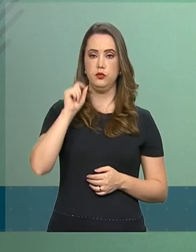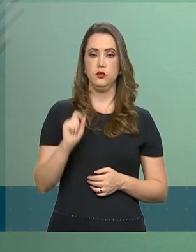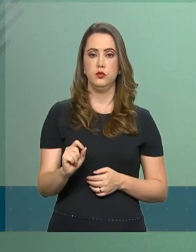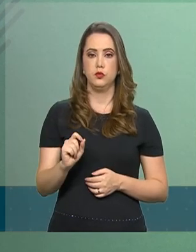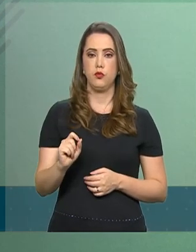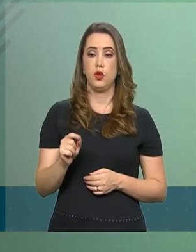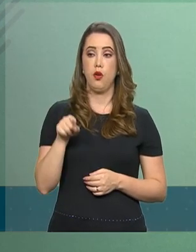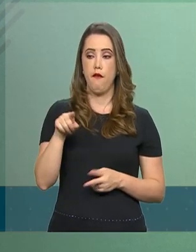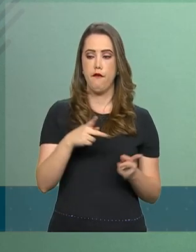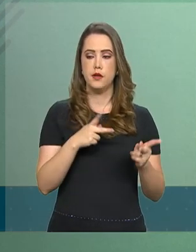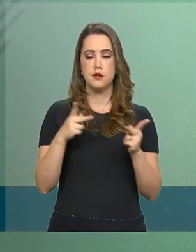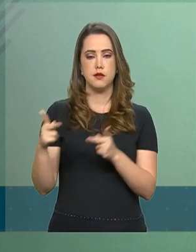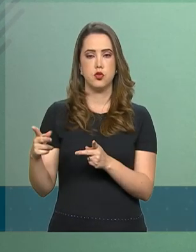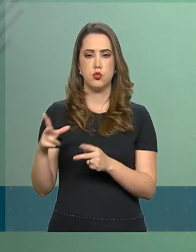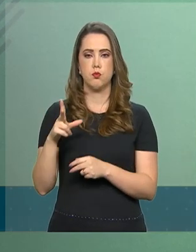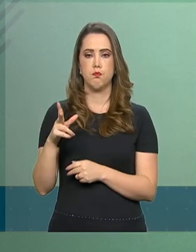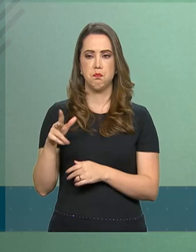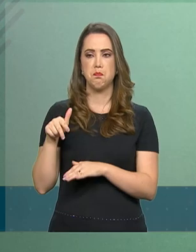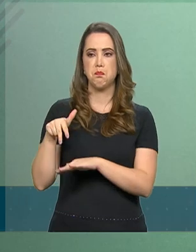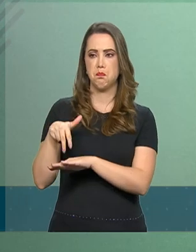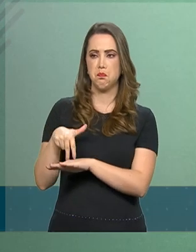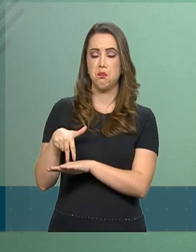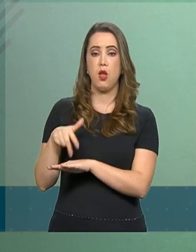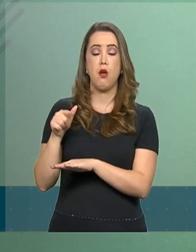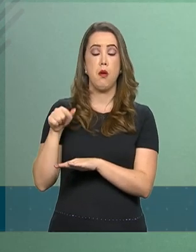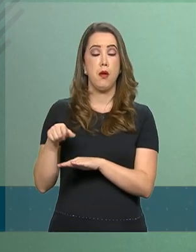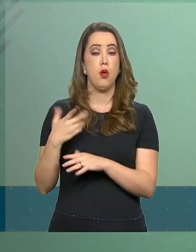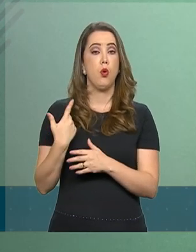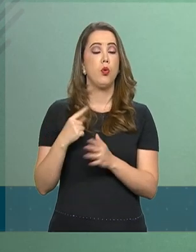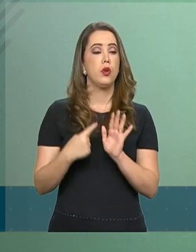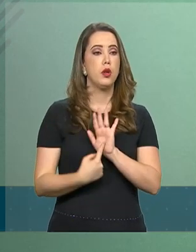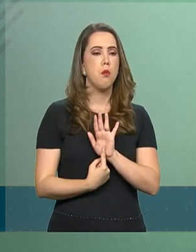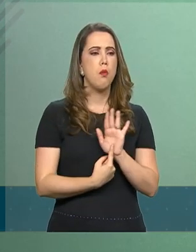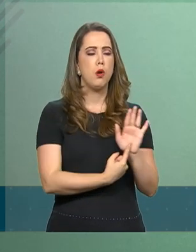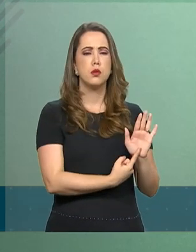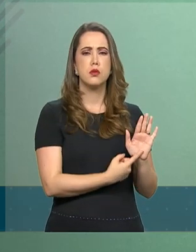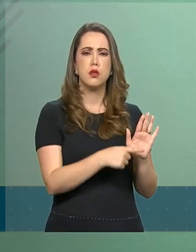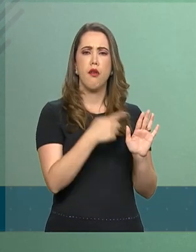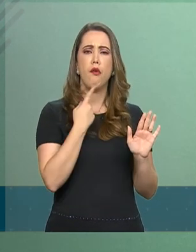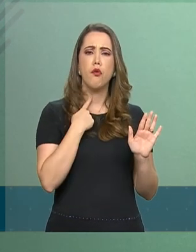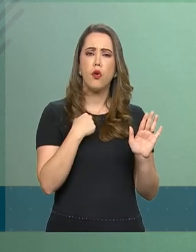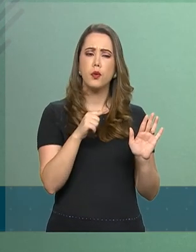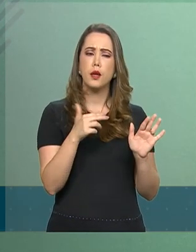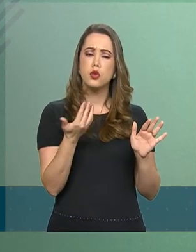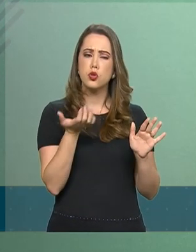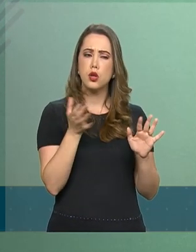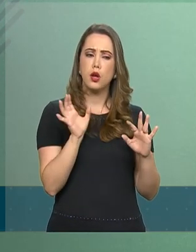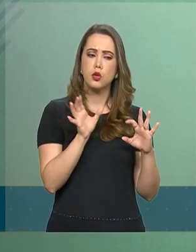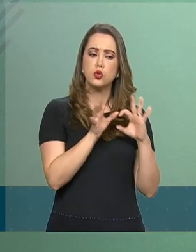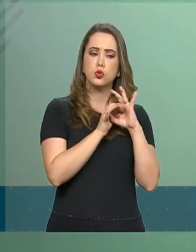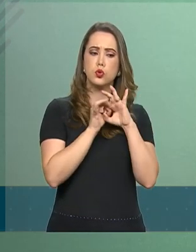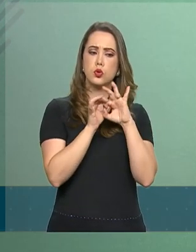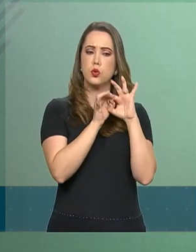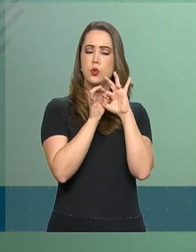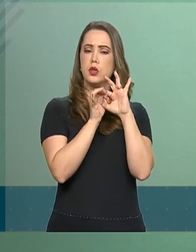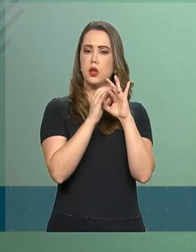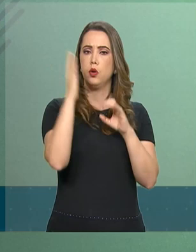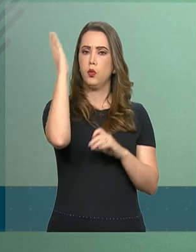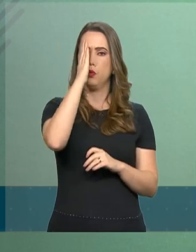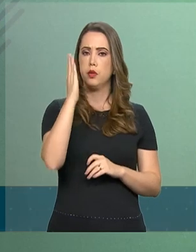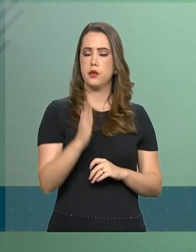os que visite o que demonstra o interesse pela aproximação com o brasil